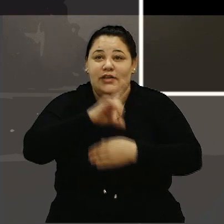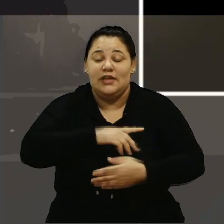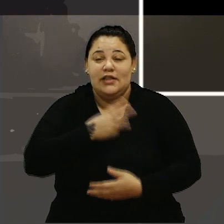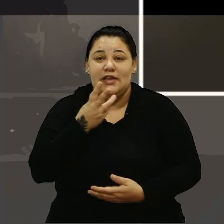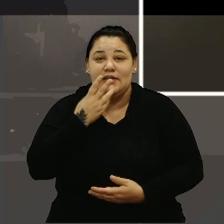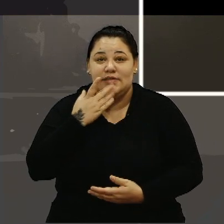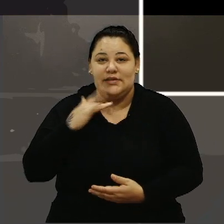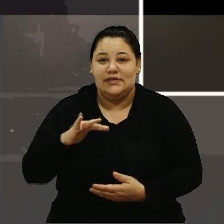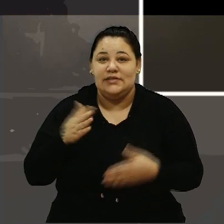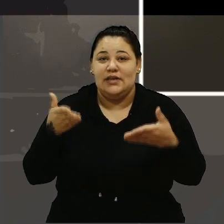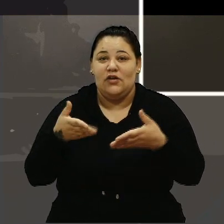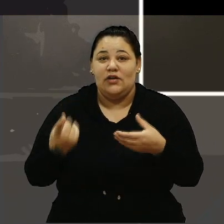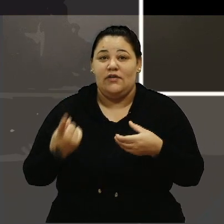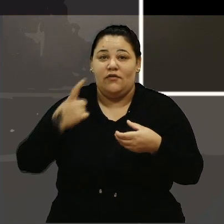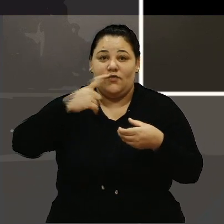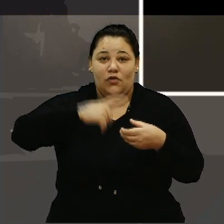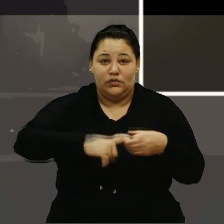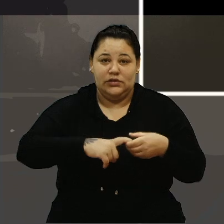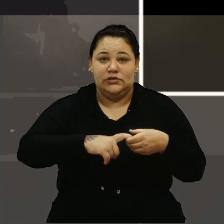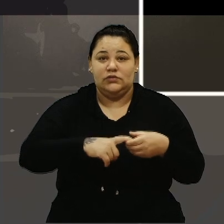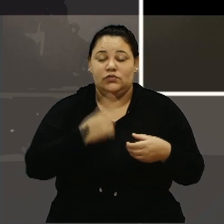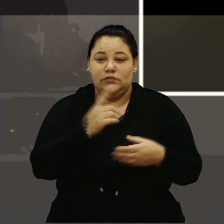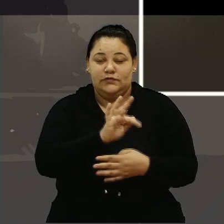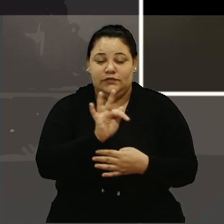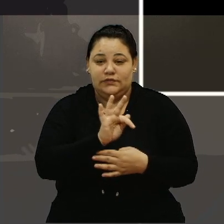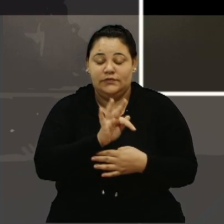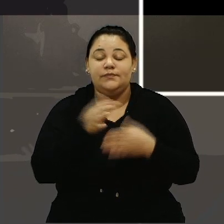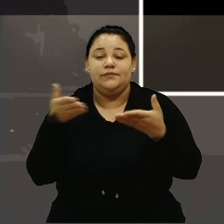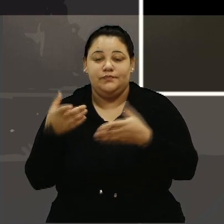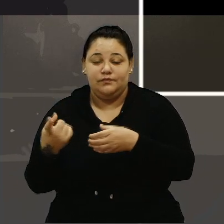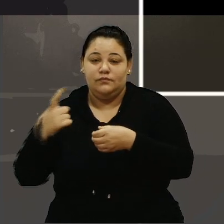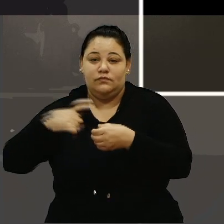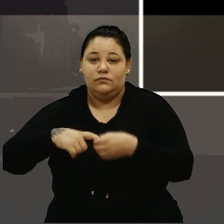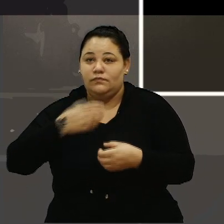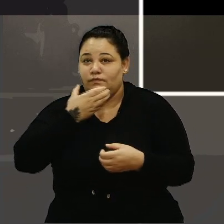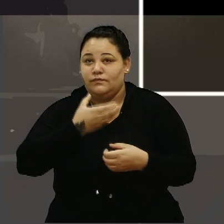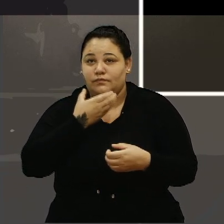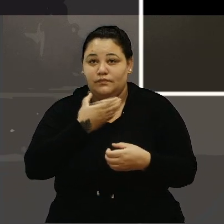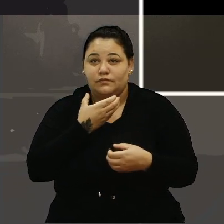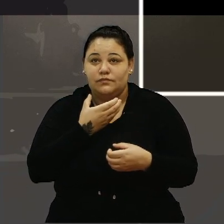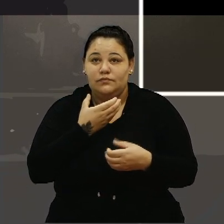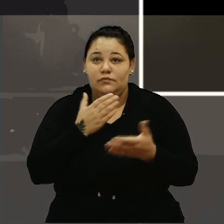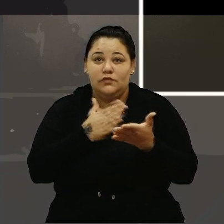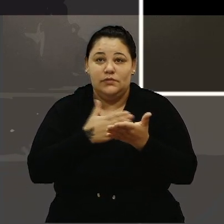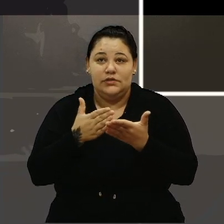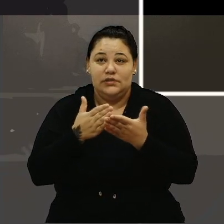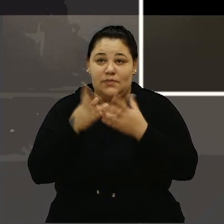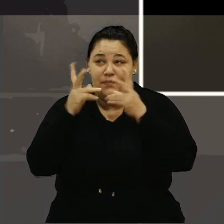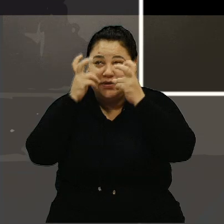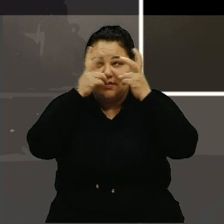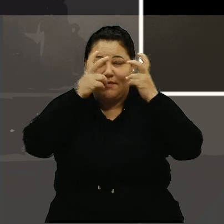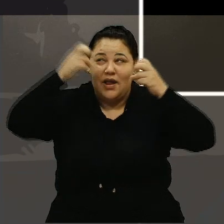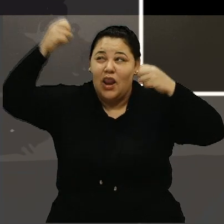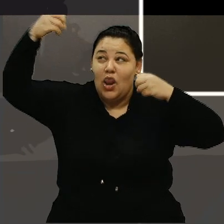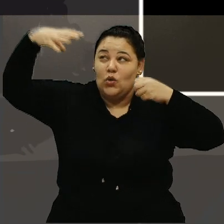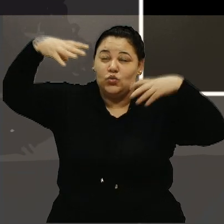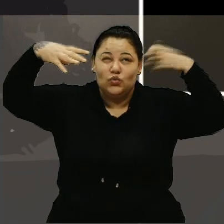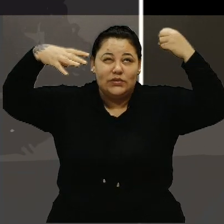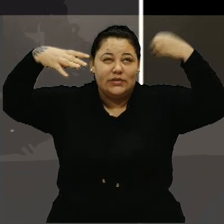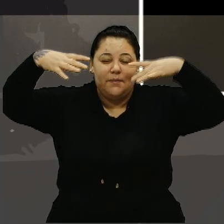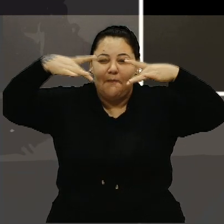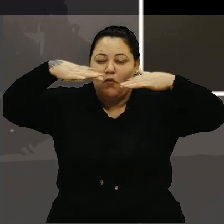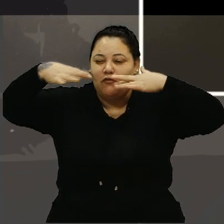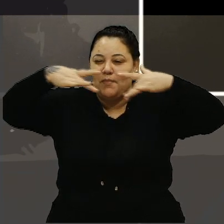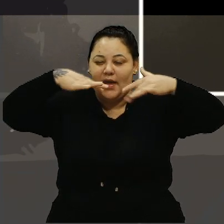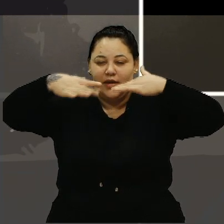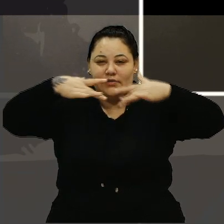que estão voltando de lá agora, que voltaram uma em fevereiro e uma em dezembro, que já estão tendo percepção de luz, percepção de movimento e de objetos. E